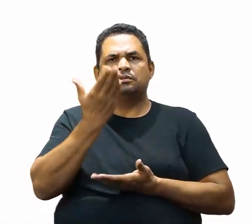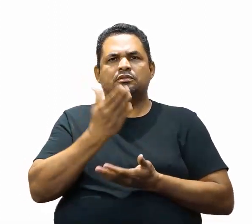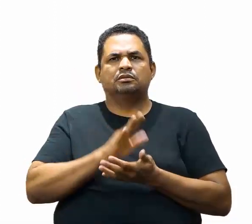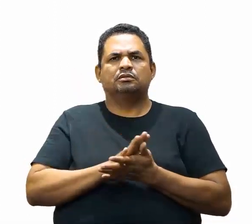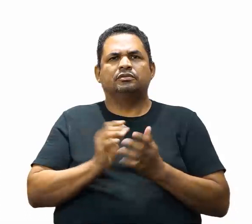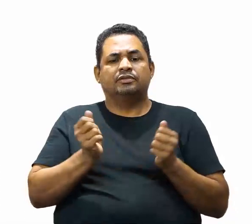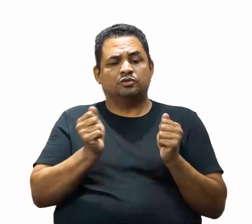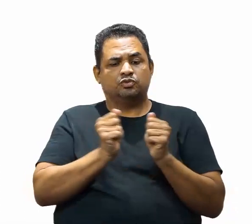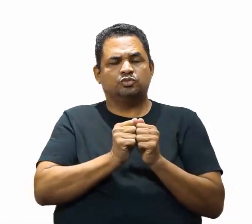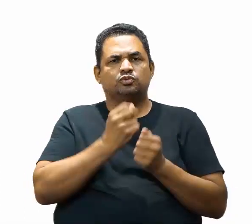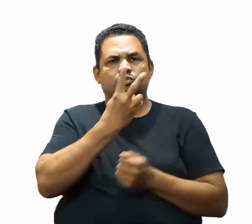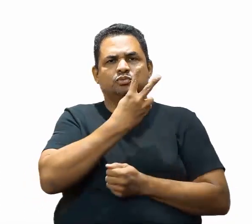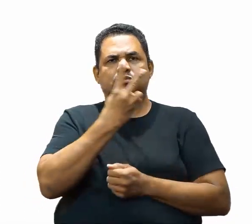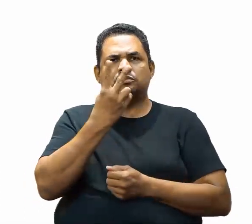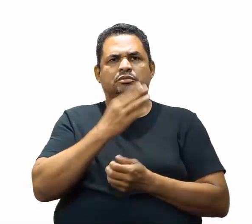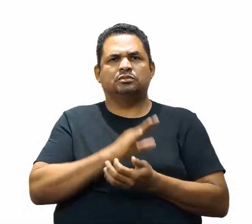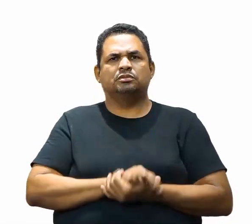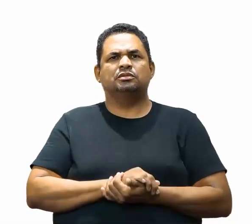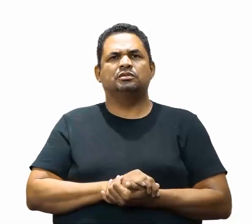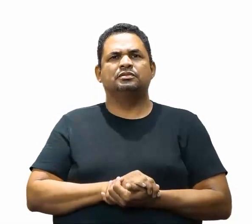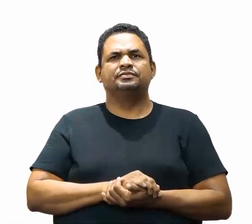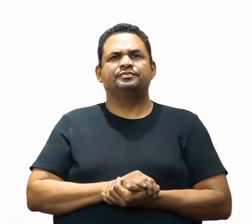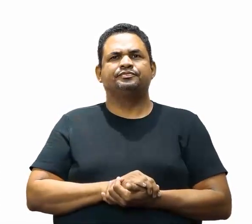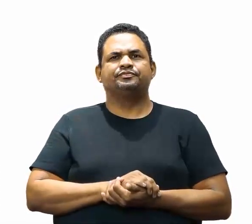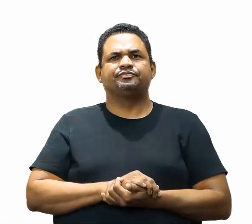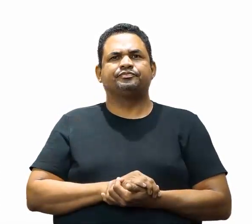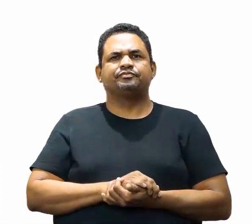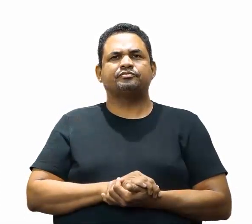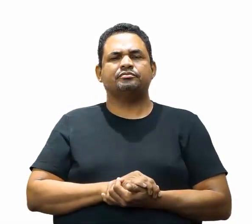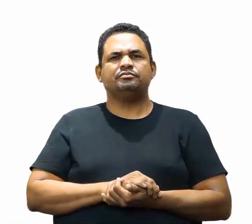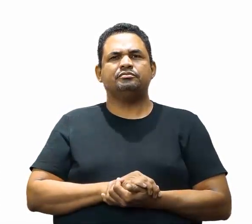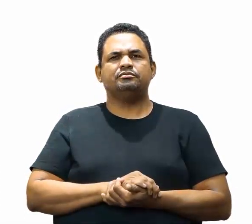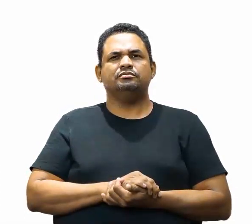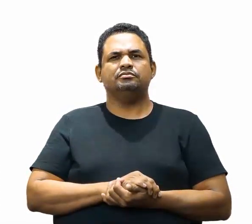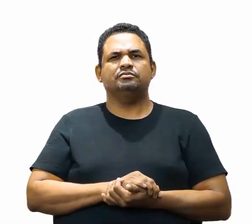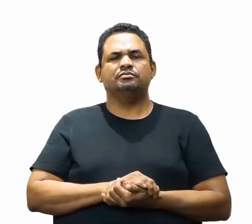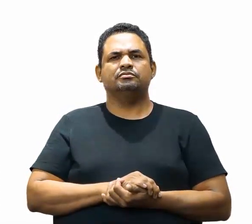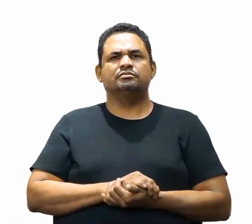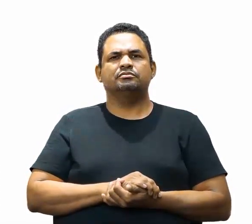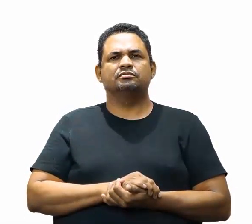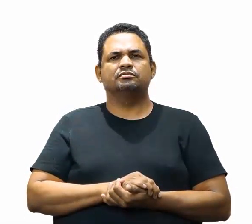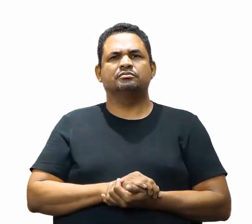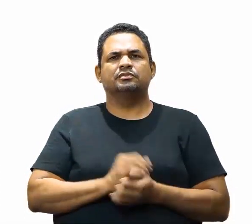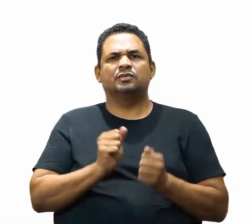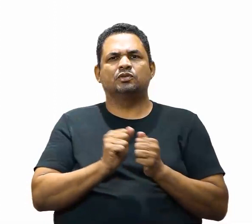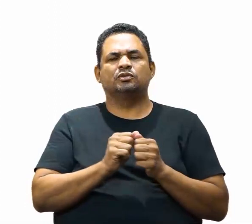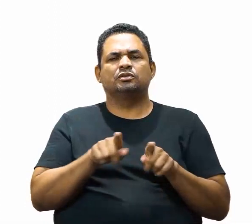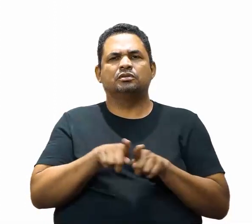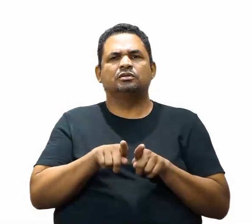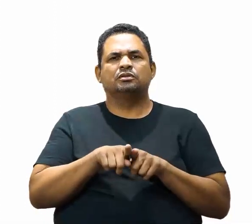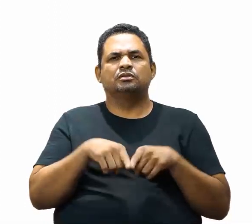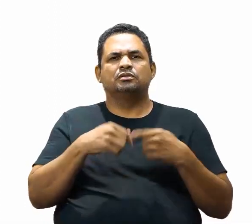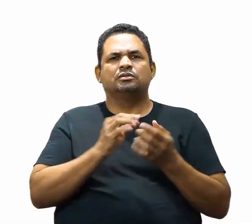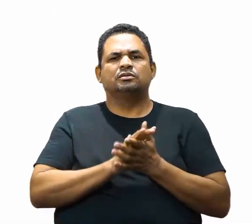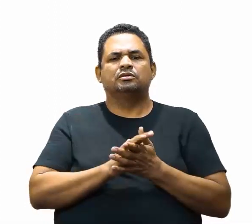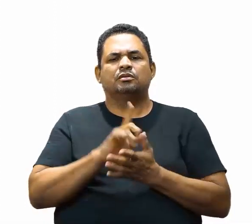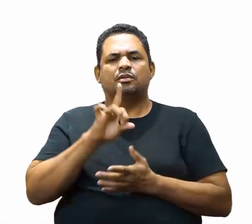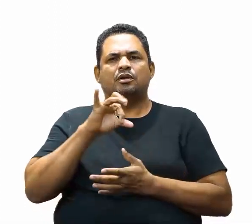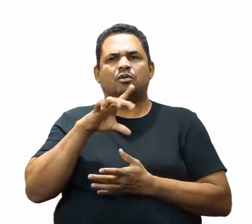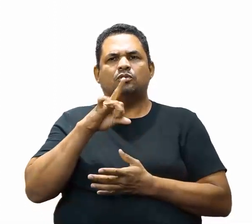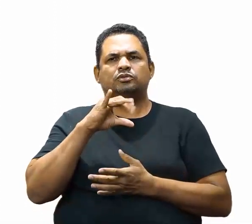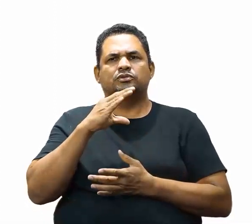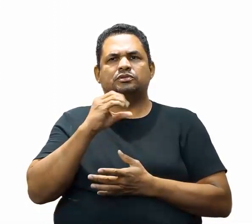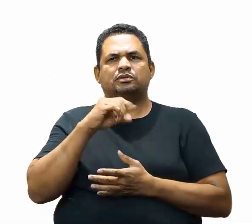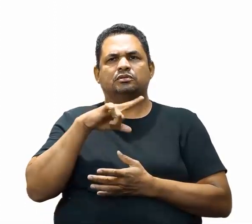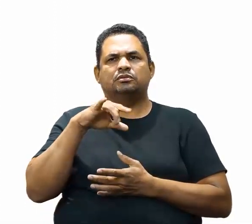Ó. Lo que me encanta é tu sonrisa. Então, é vindo juntinho também, que é uma locução. Lo mais